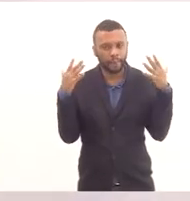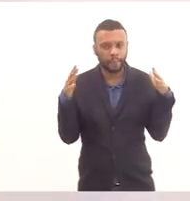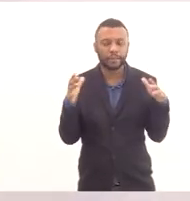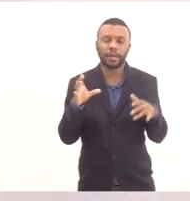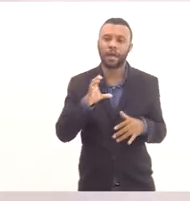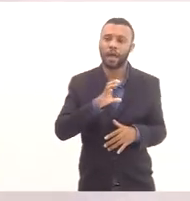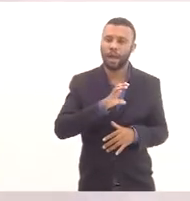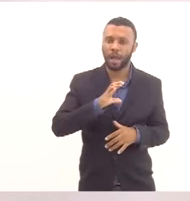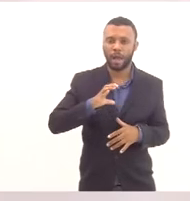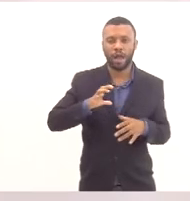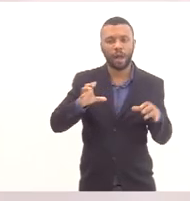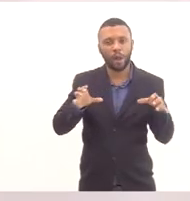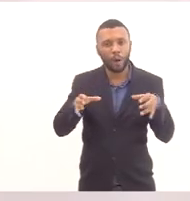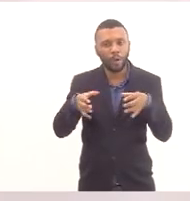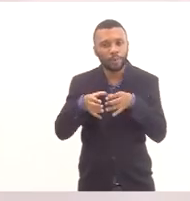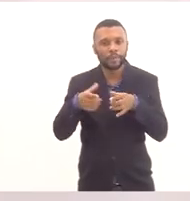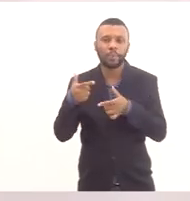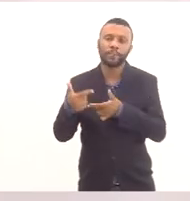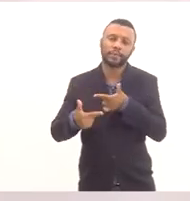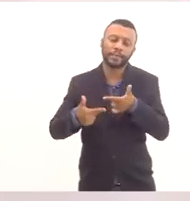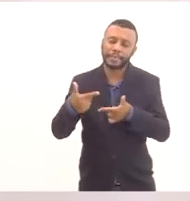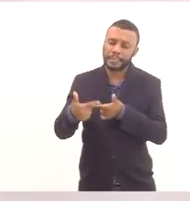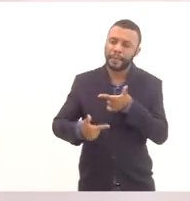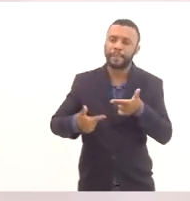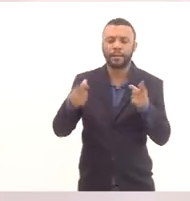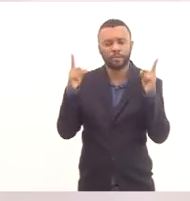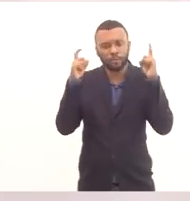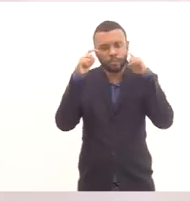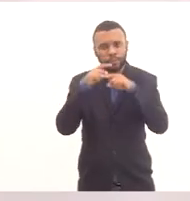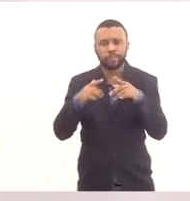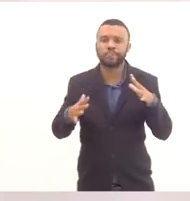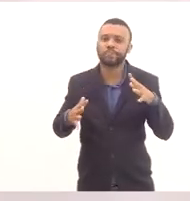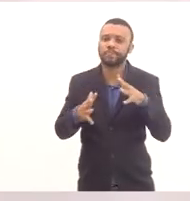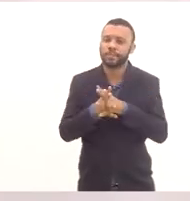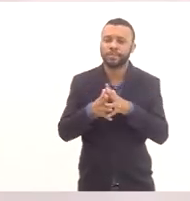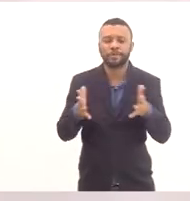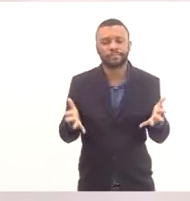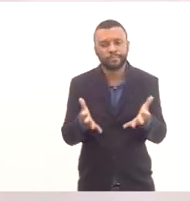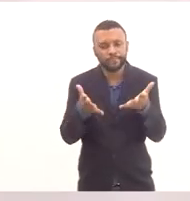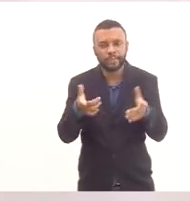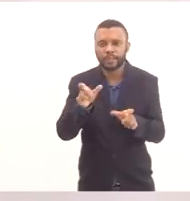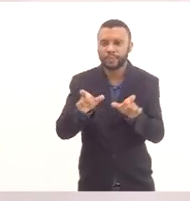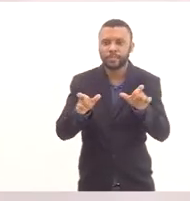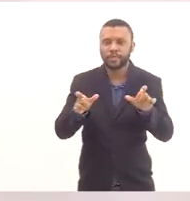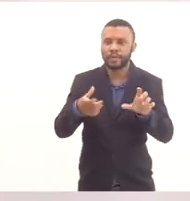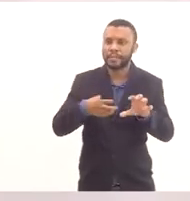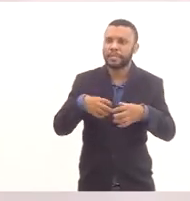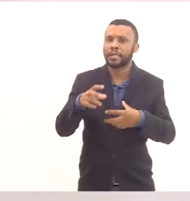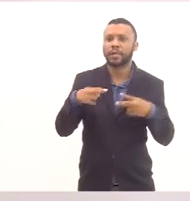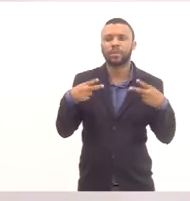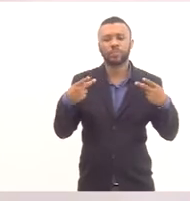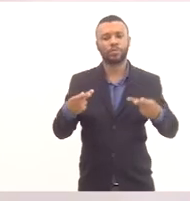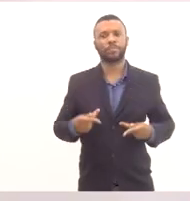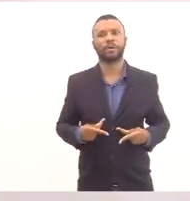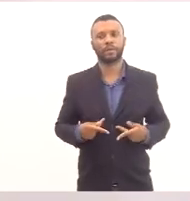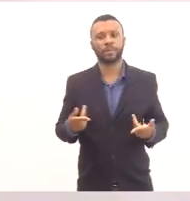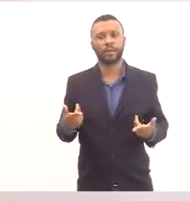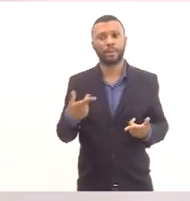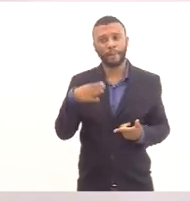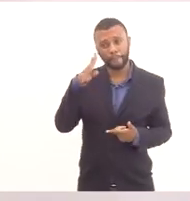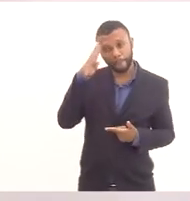comissão por esse trabalho ardo que é fazer com que essas pessoas se tornem humanas e